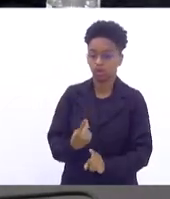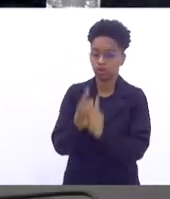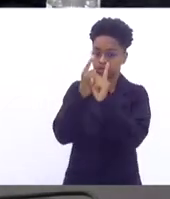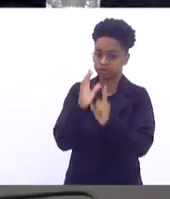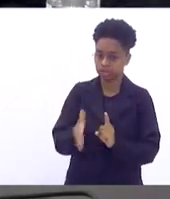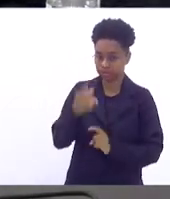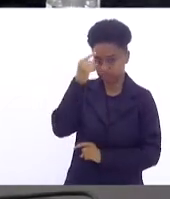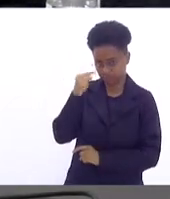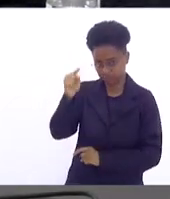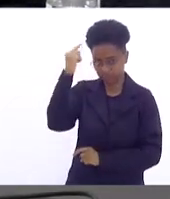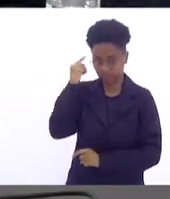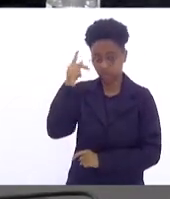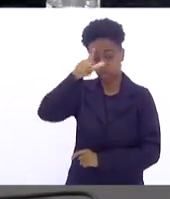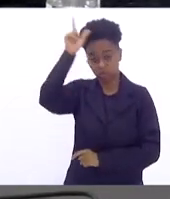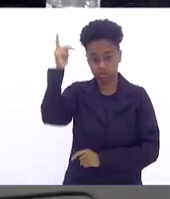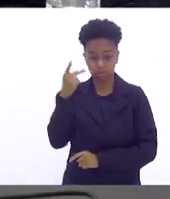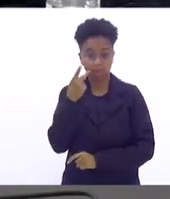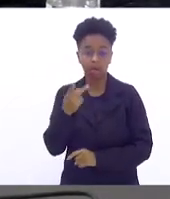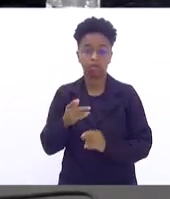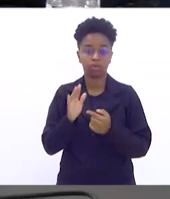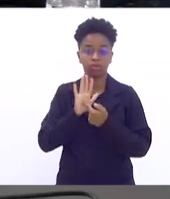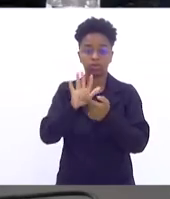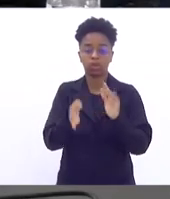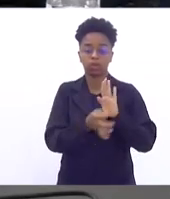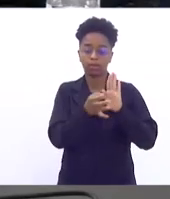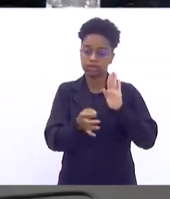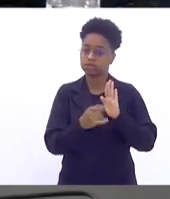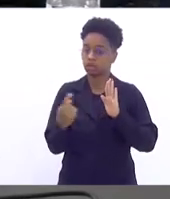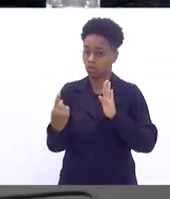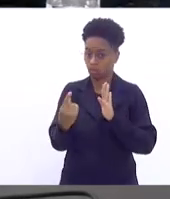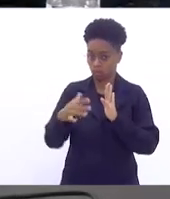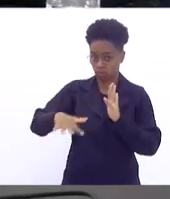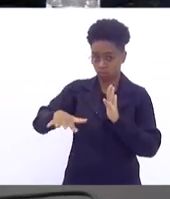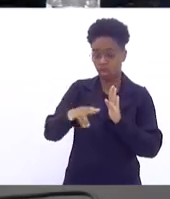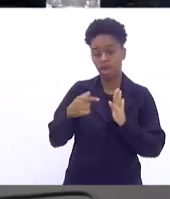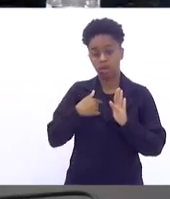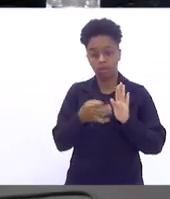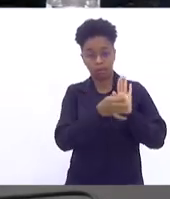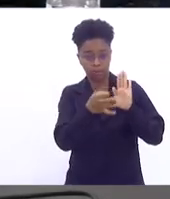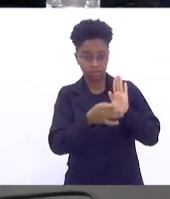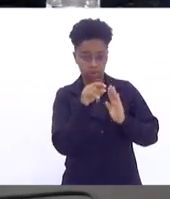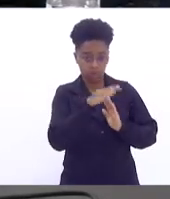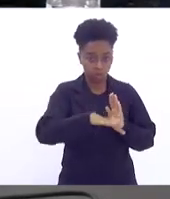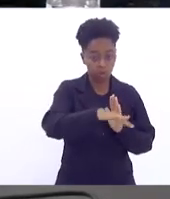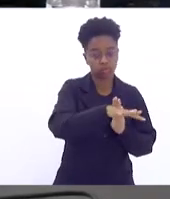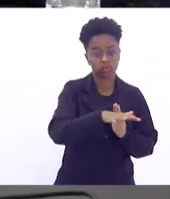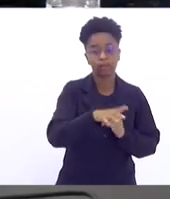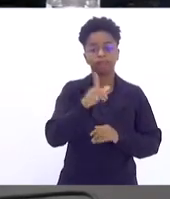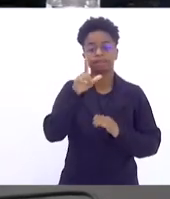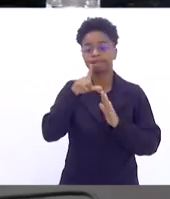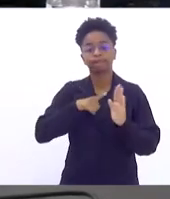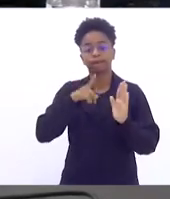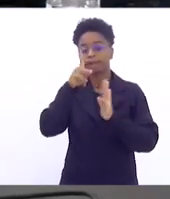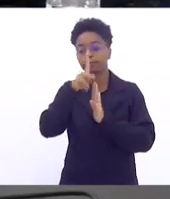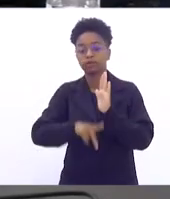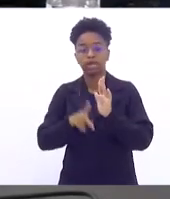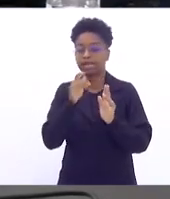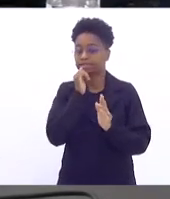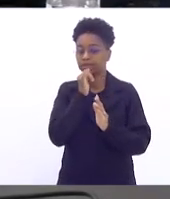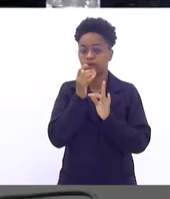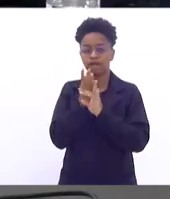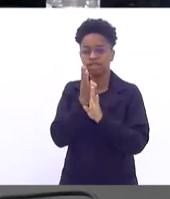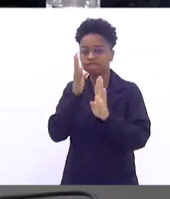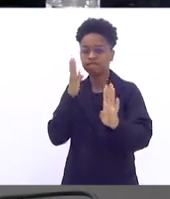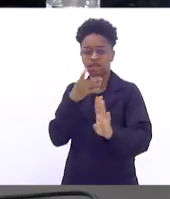Deputado Luiz Paulo deu parecer pela ccj num dos casos eu dei parecerem outro são projetos que falam sobre fila de vacinação